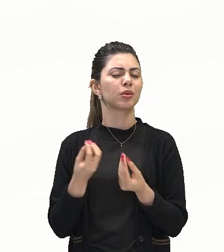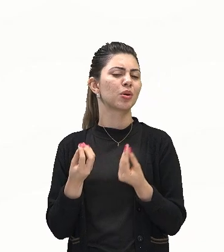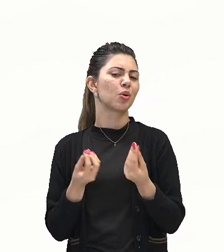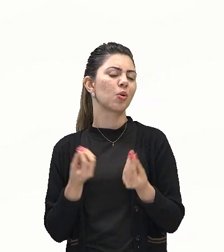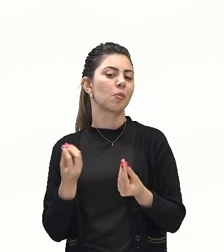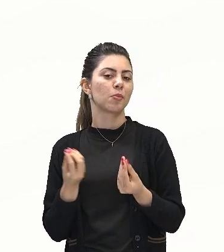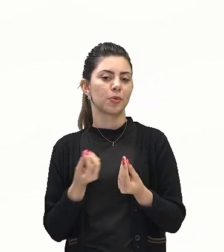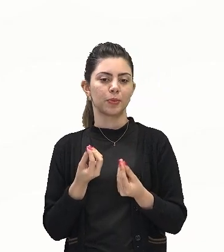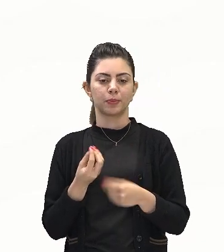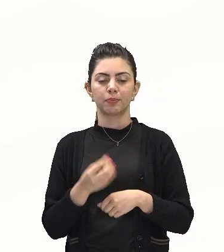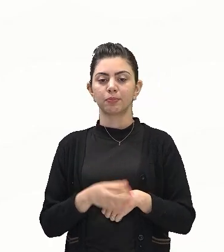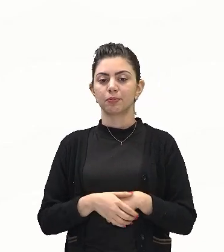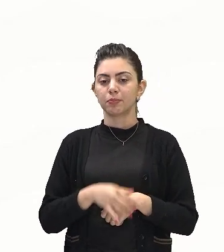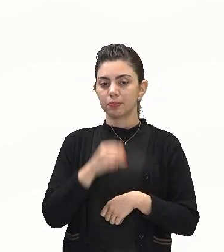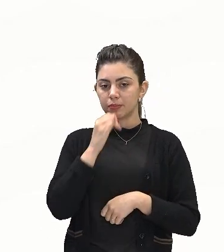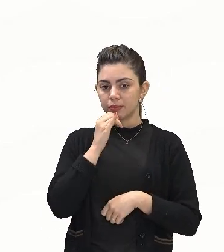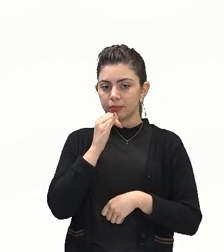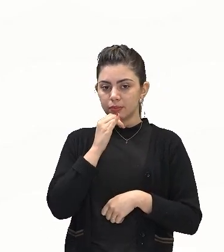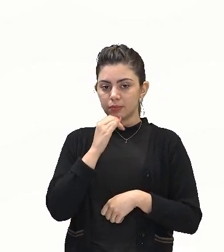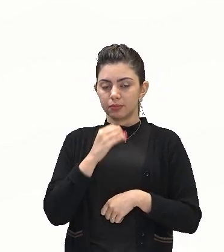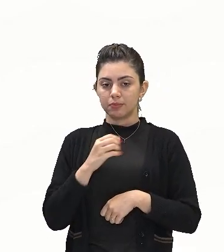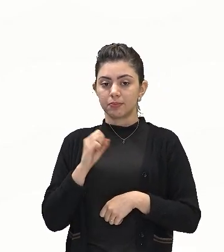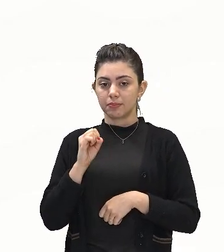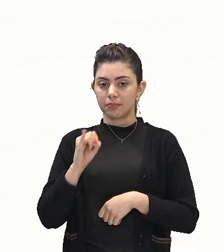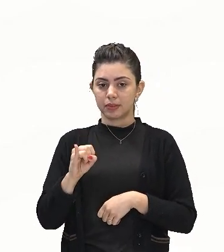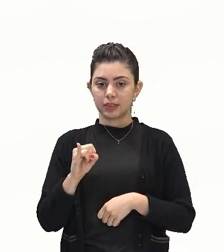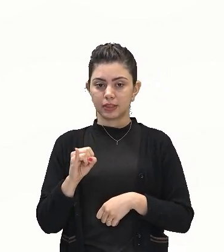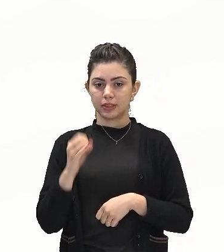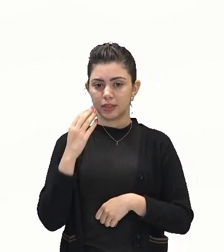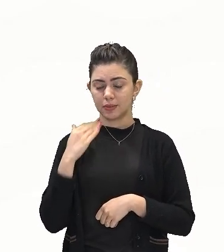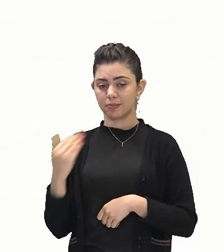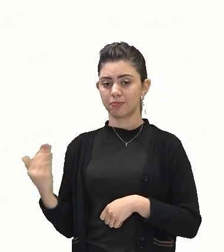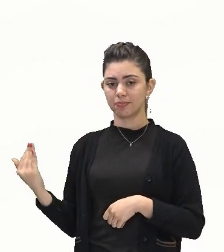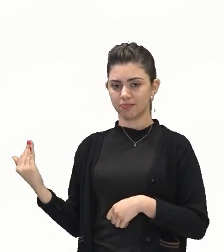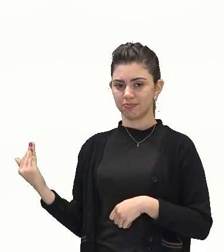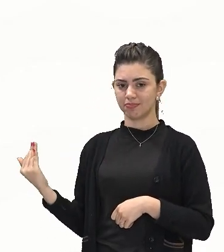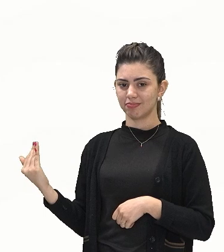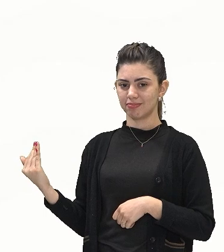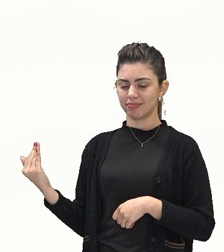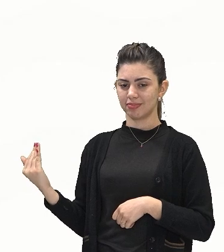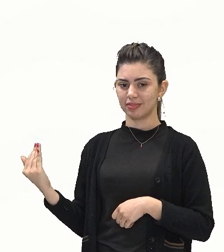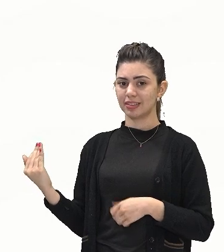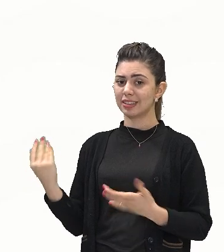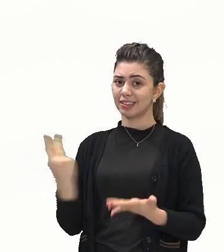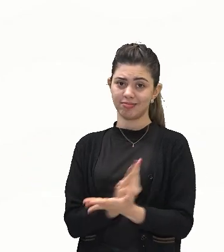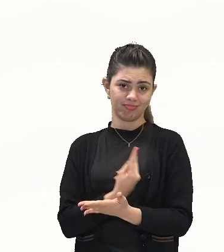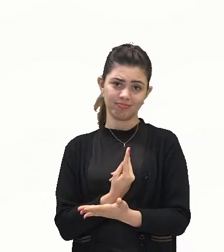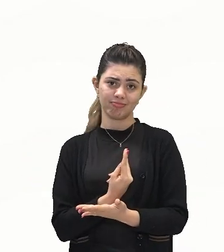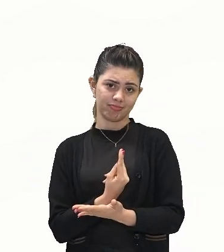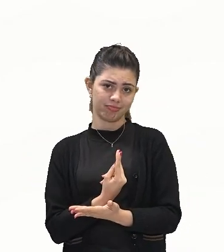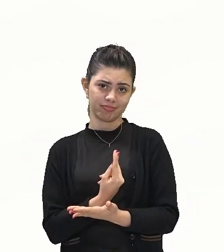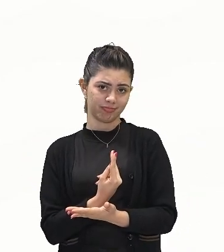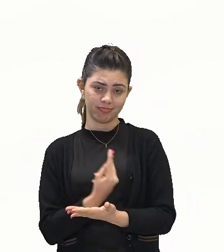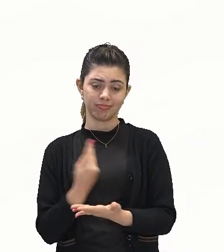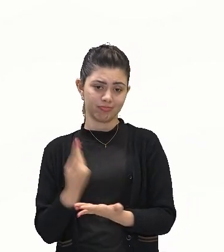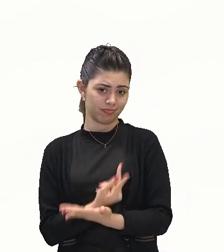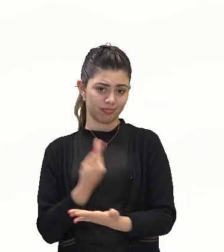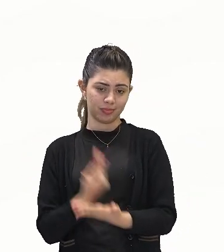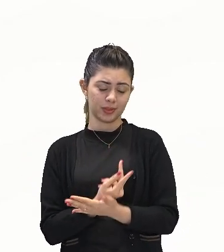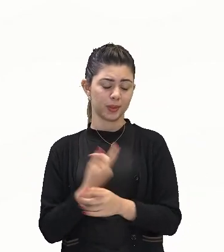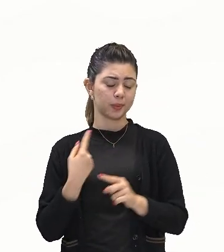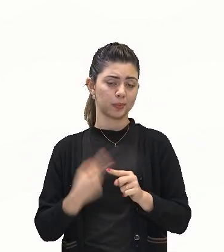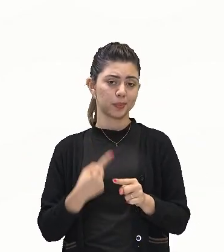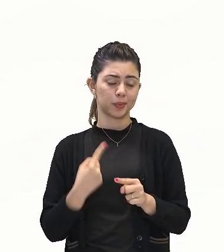da linha? Por exemplo, se eu fizesse isso aqui, é um polígono? Não. Por